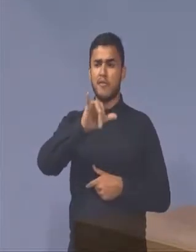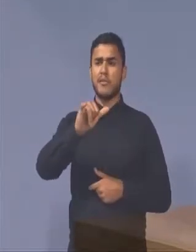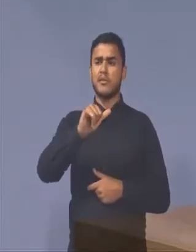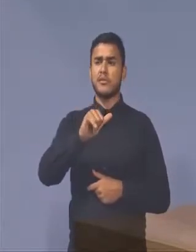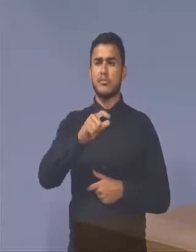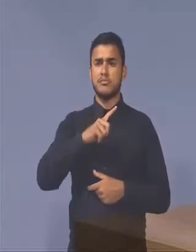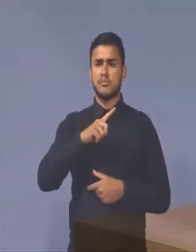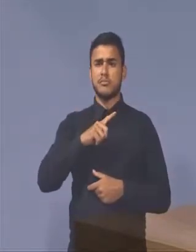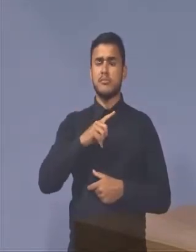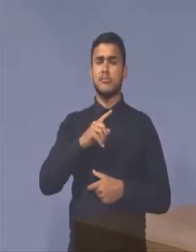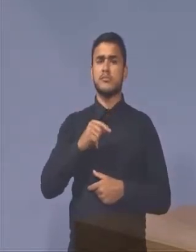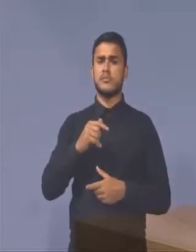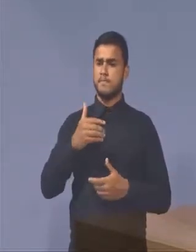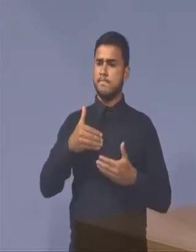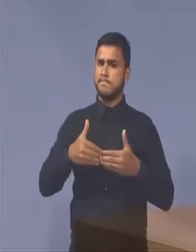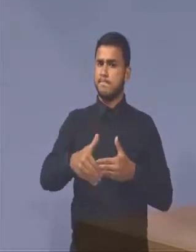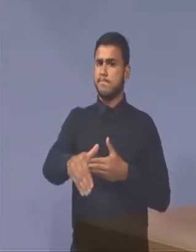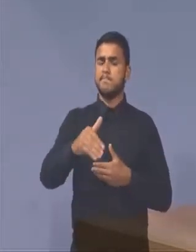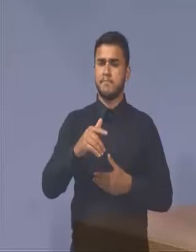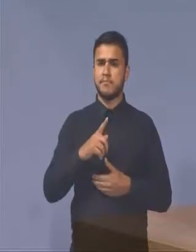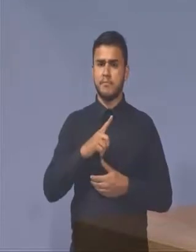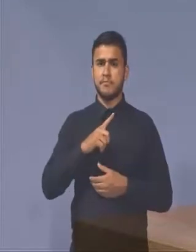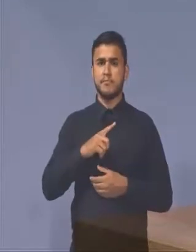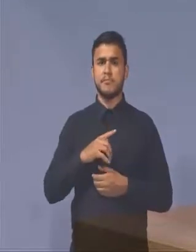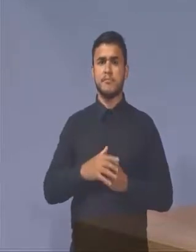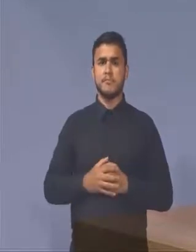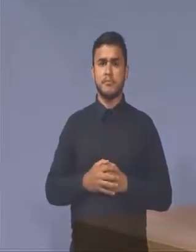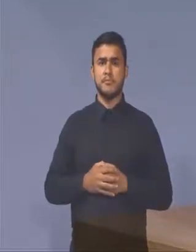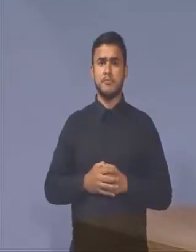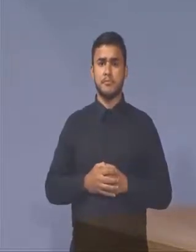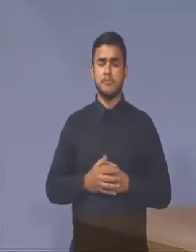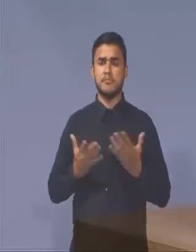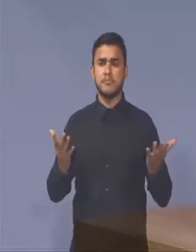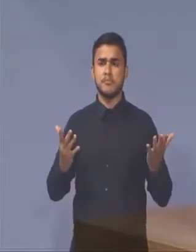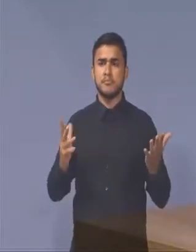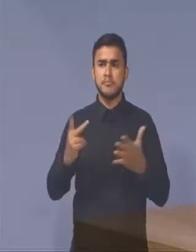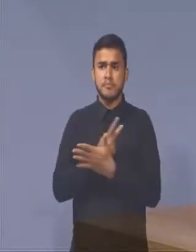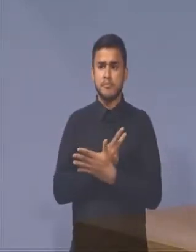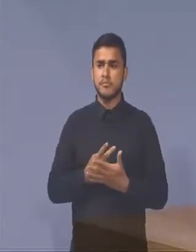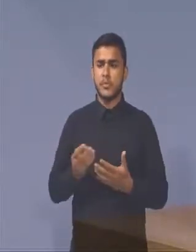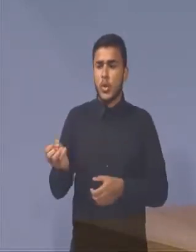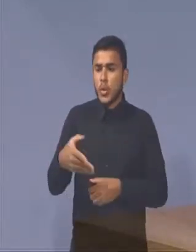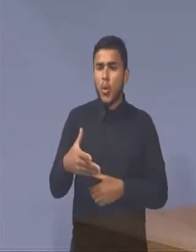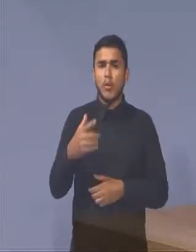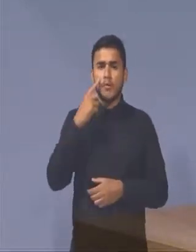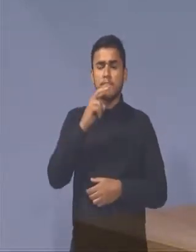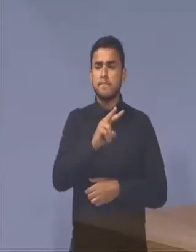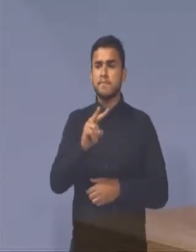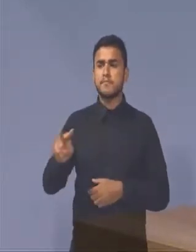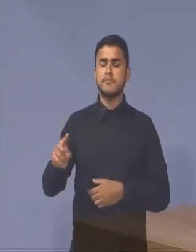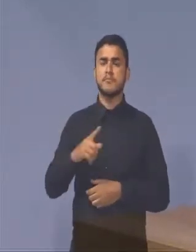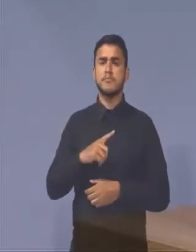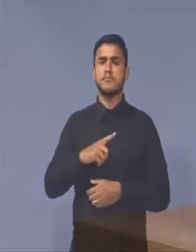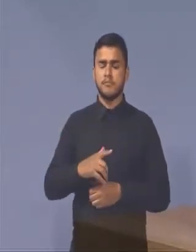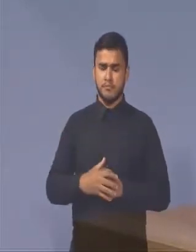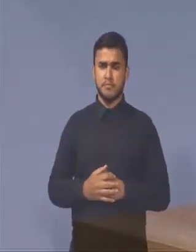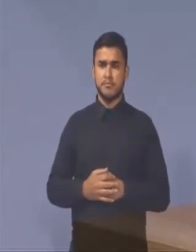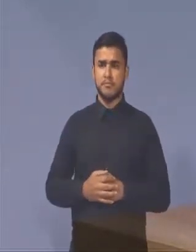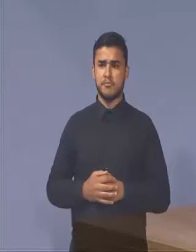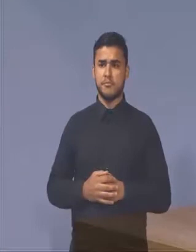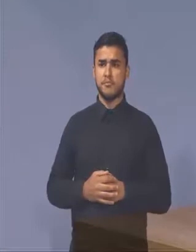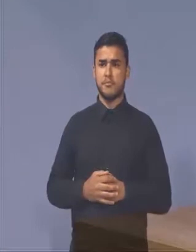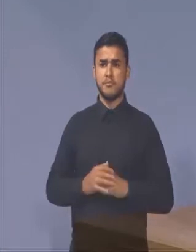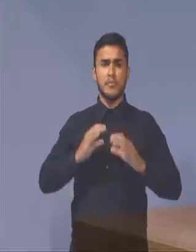segurar e impor sua forma de ser, mesmo no cenário completamente novo, que é o que a gente está vivendo agora com os novos meios